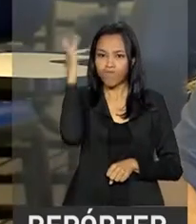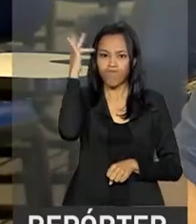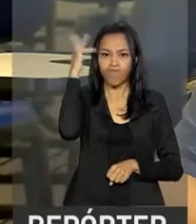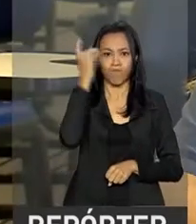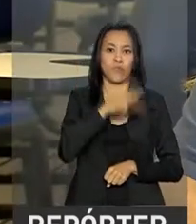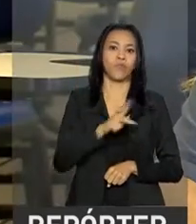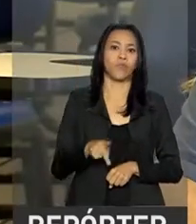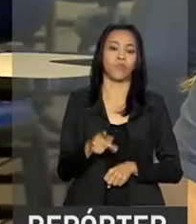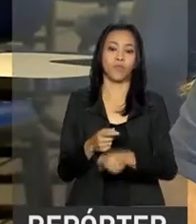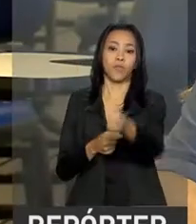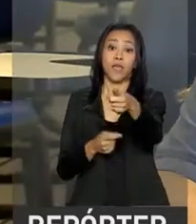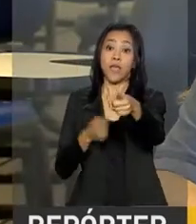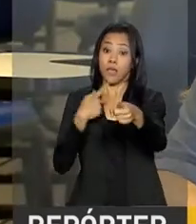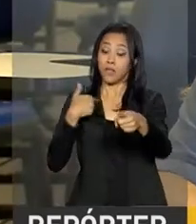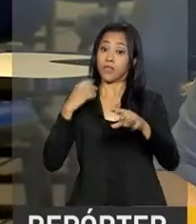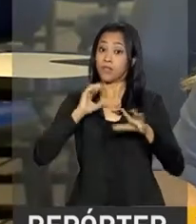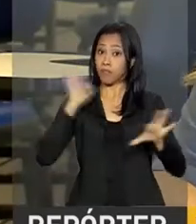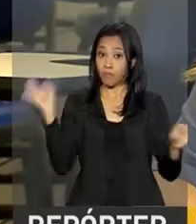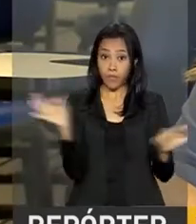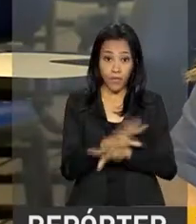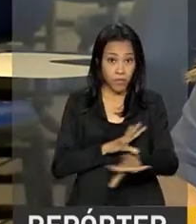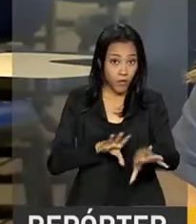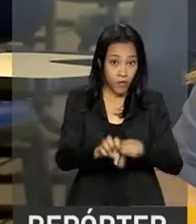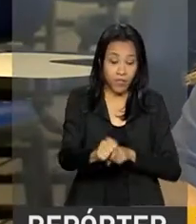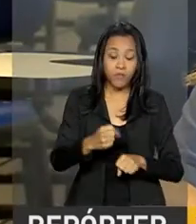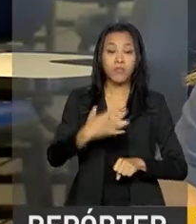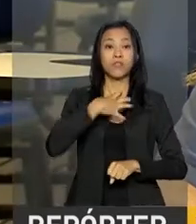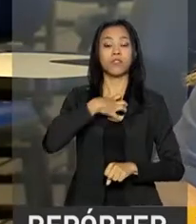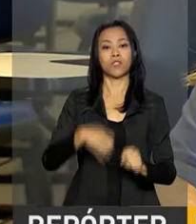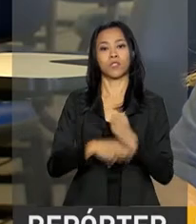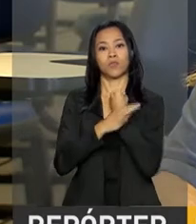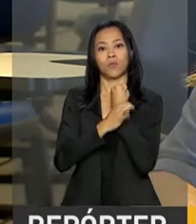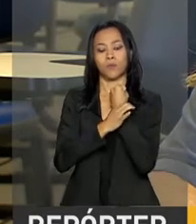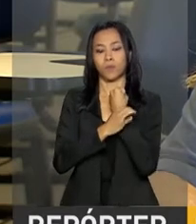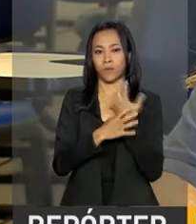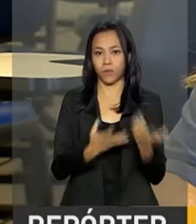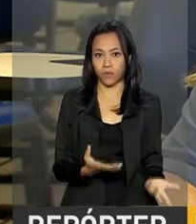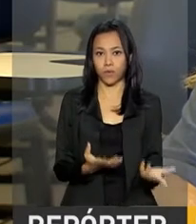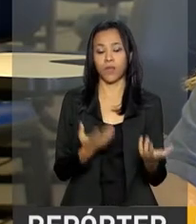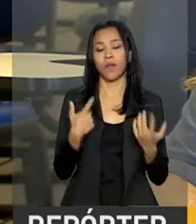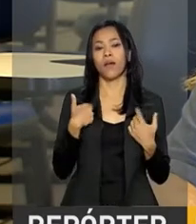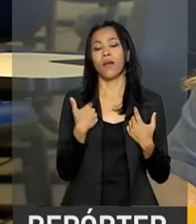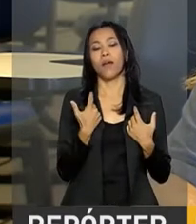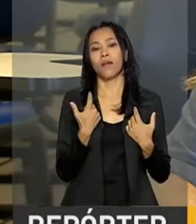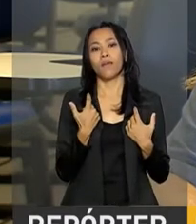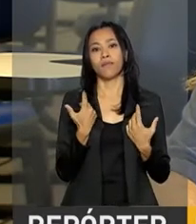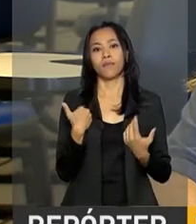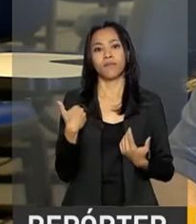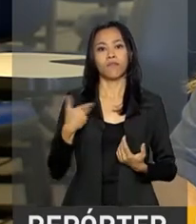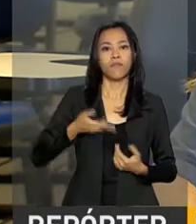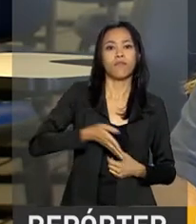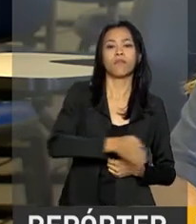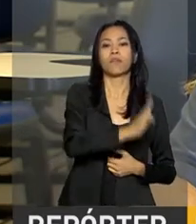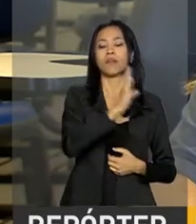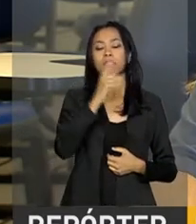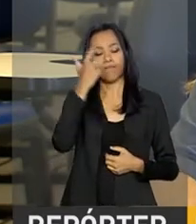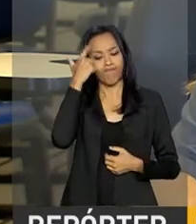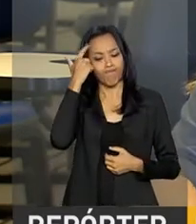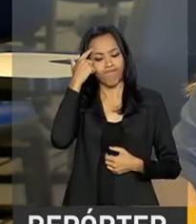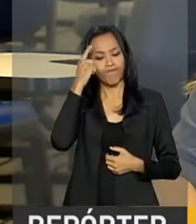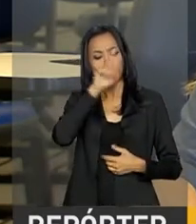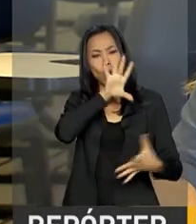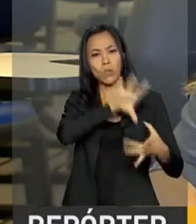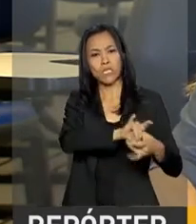seguro quando ele concluir a licenciatura ele sai com aquela definição da